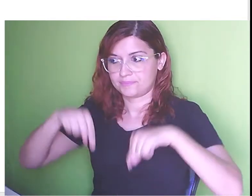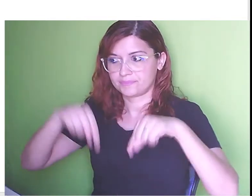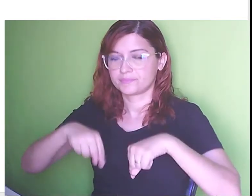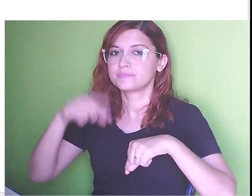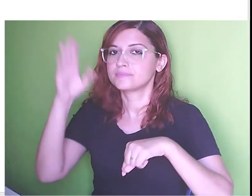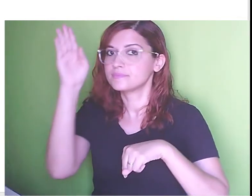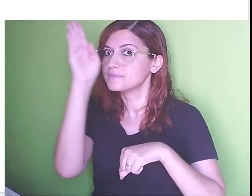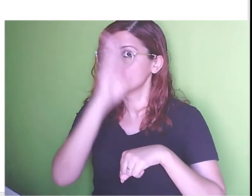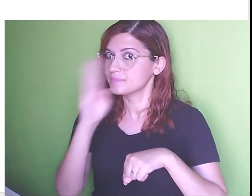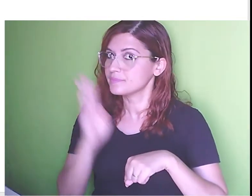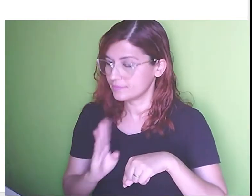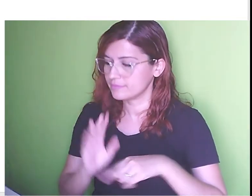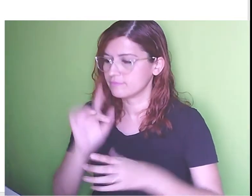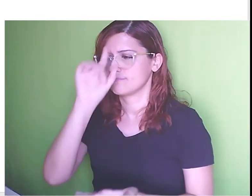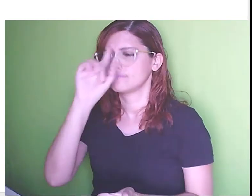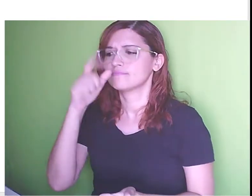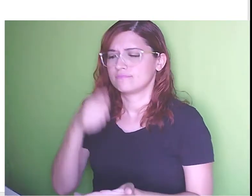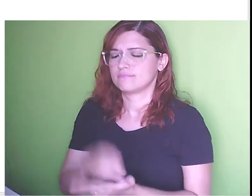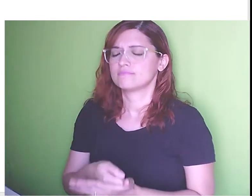Mas aqui no Brasil,